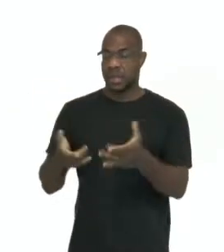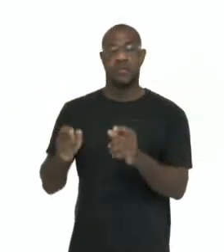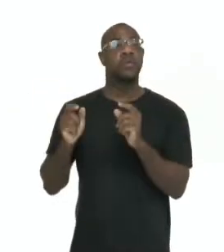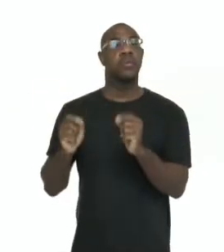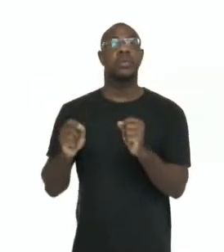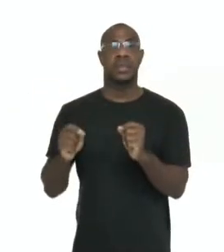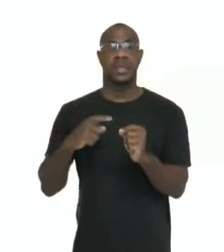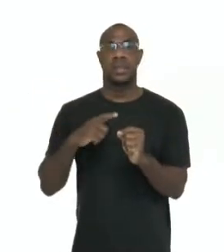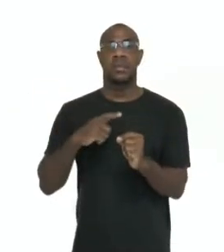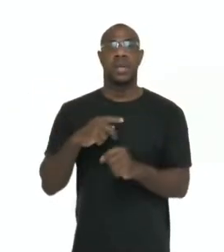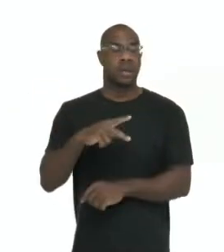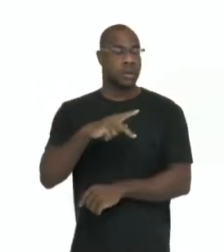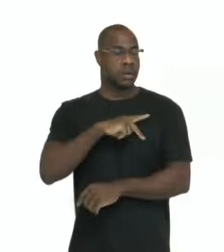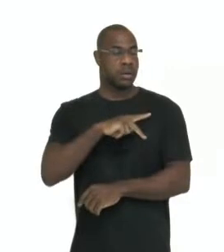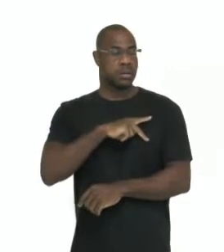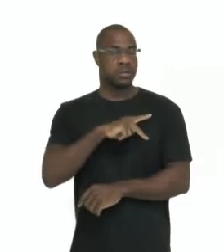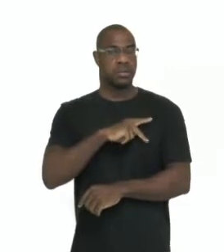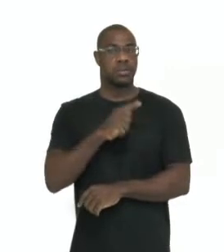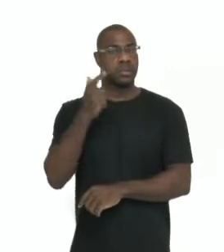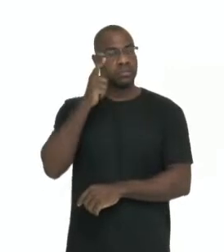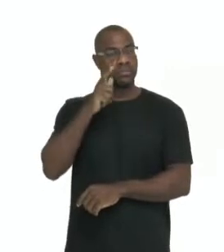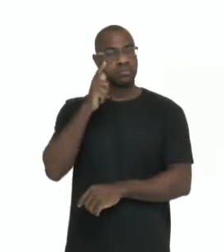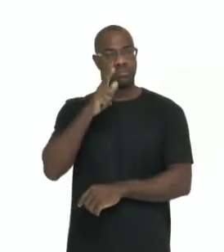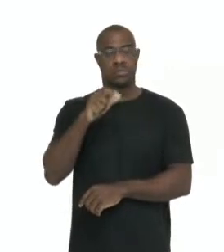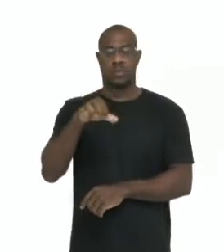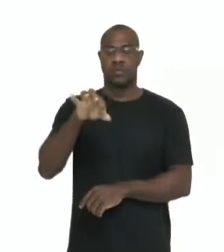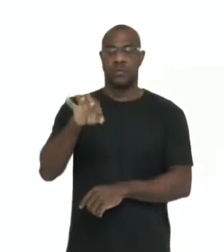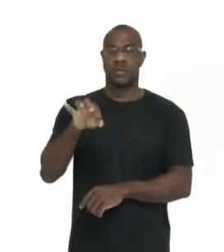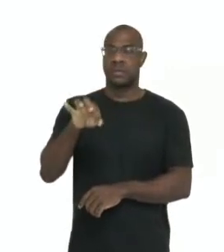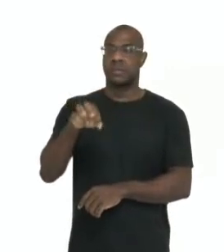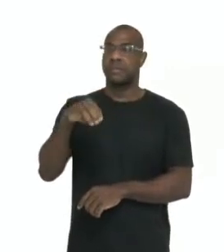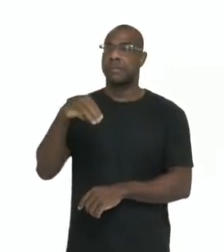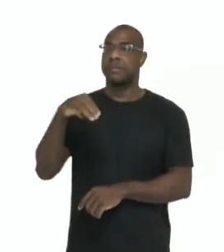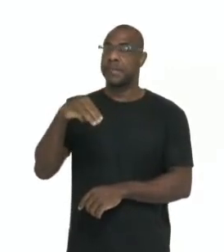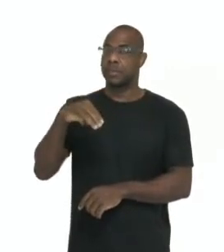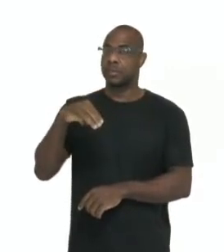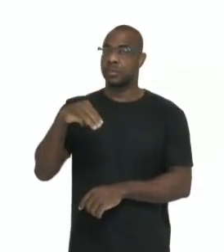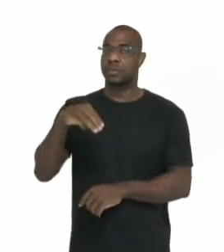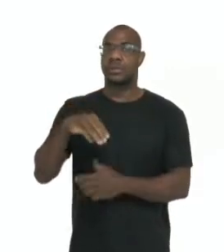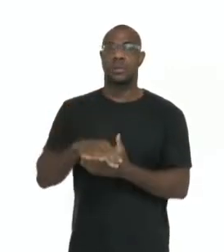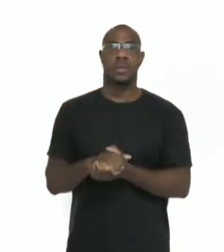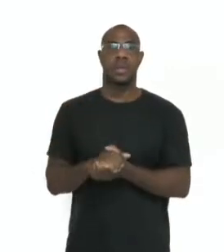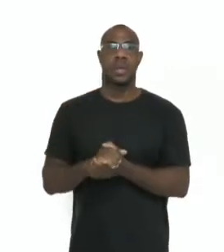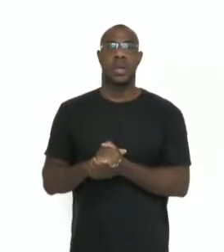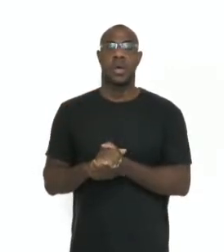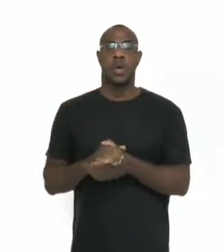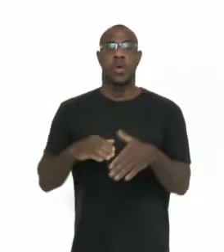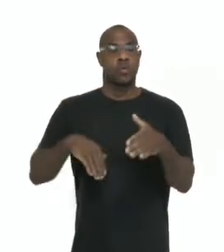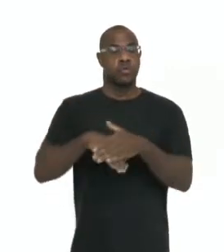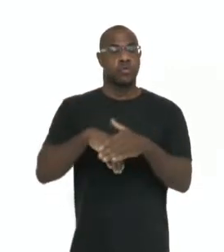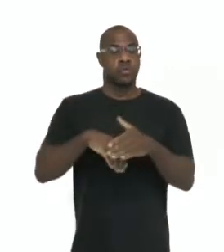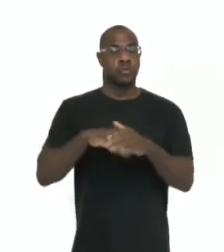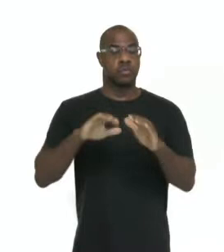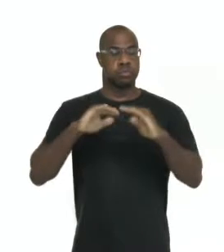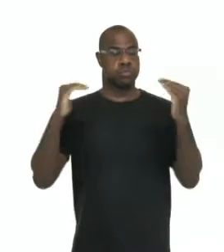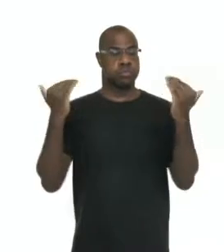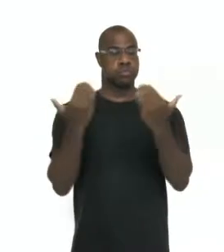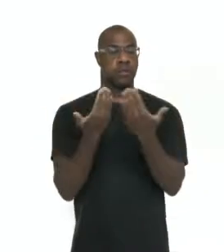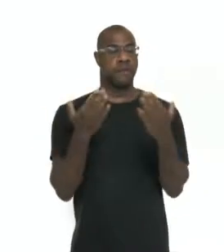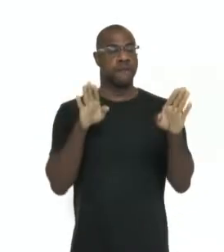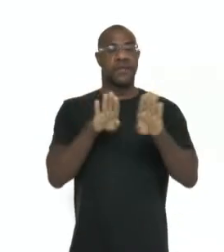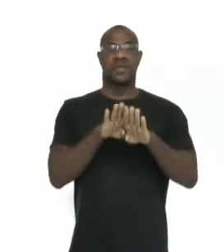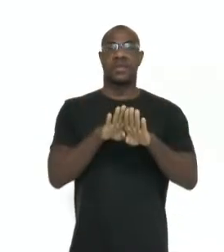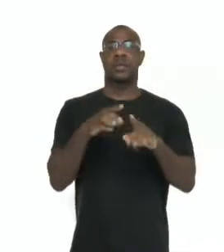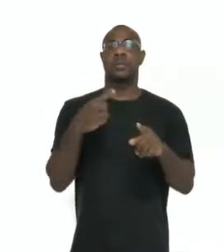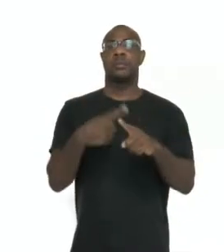pelo Palmeiras nos 90 minutos. O jogo foi fechado para o público devido ao momento vivido pelo Brasil em